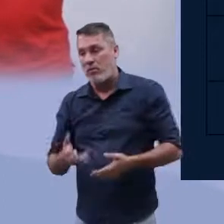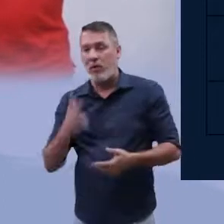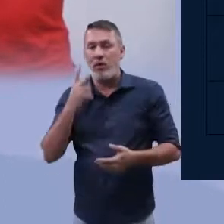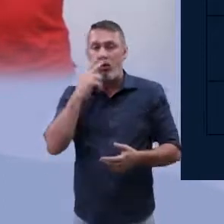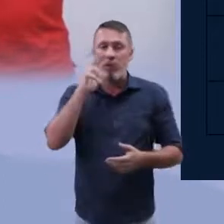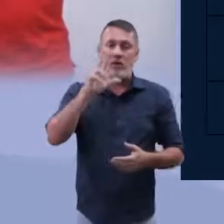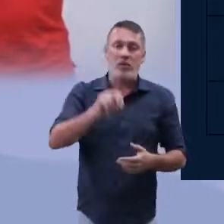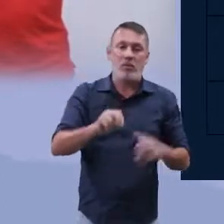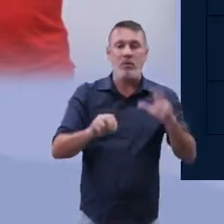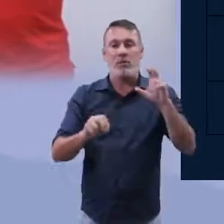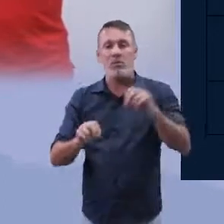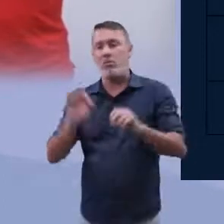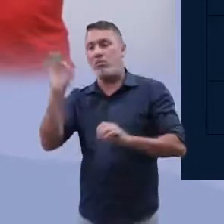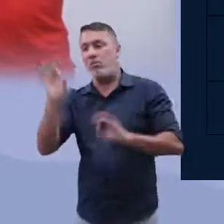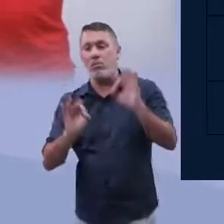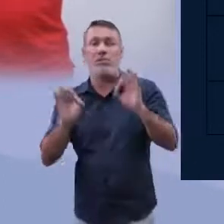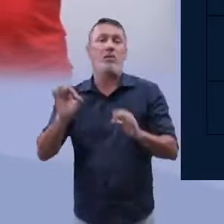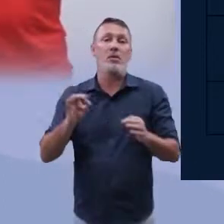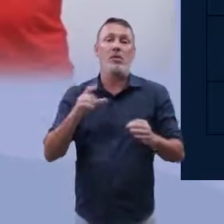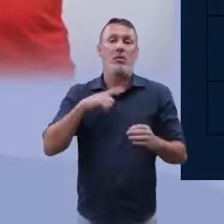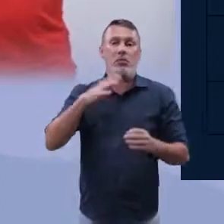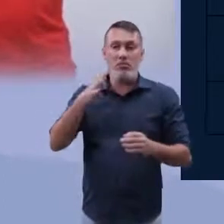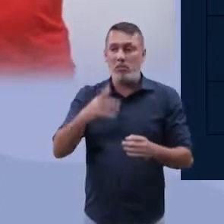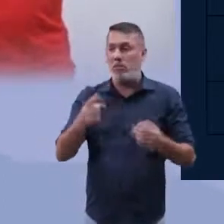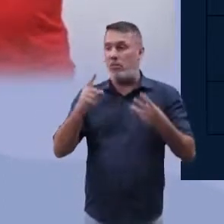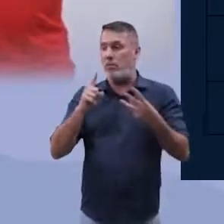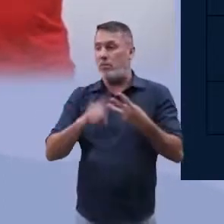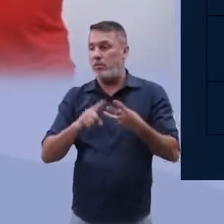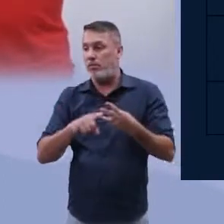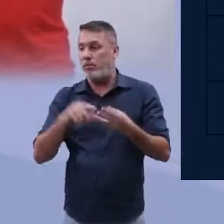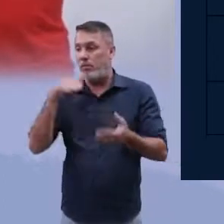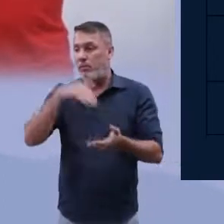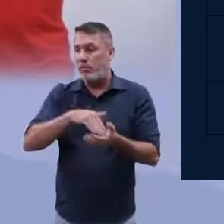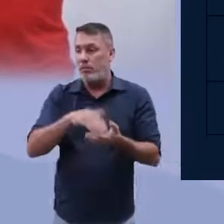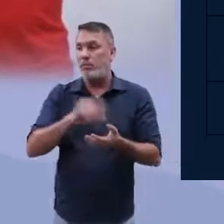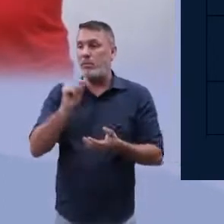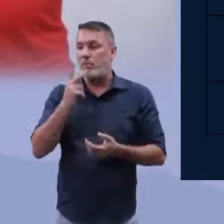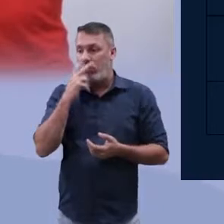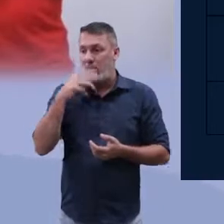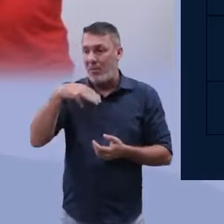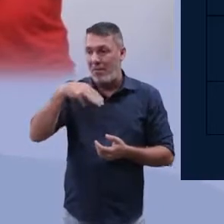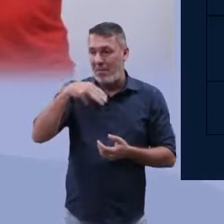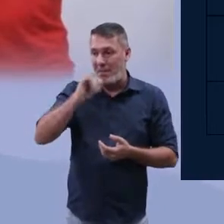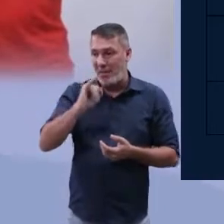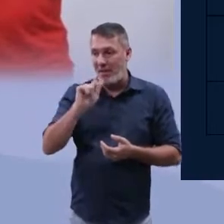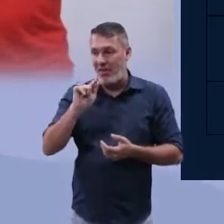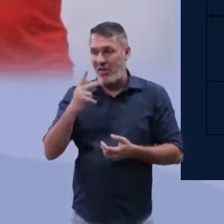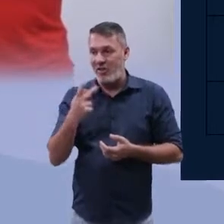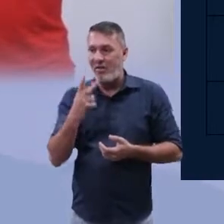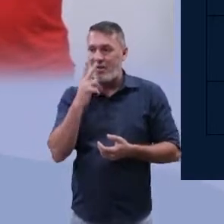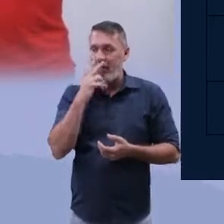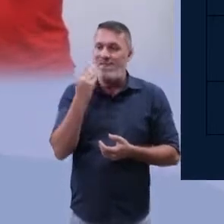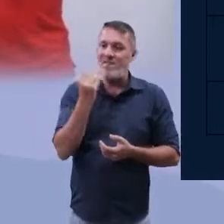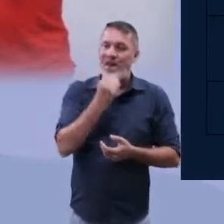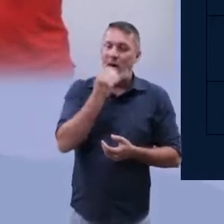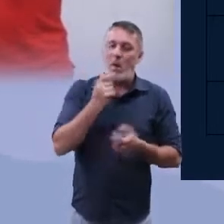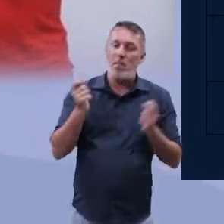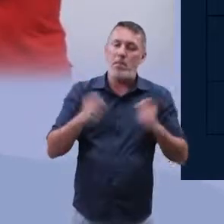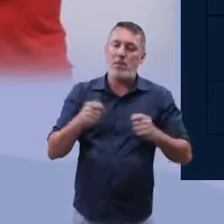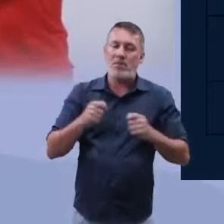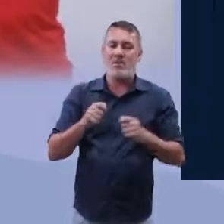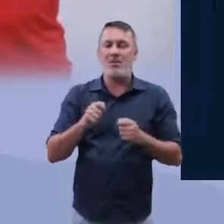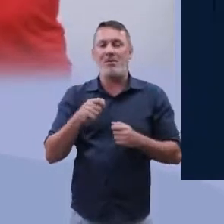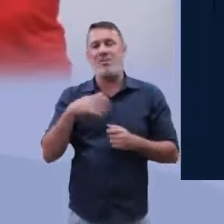dizer, 50-50 é uma possibilidade, talvez, não é? E o might é a possibilidade um pouco mais fraca, tá? She might like